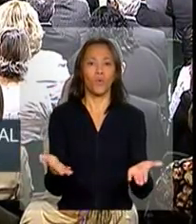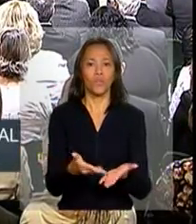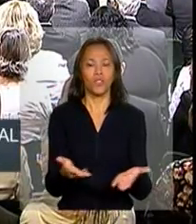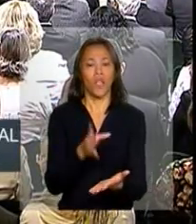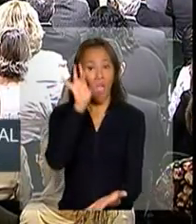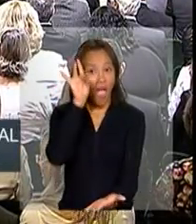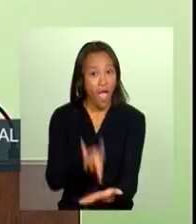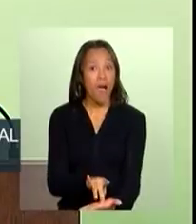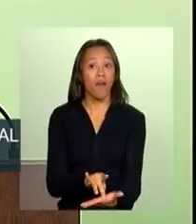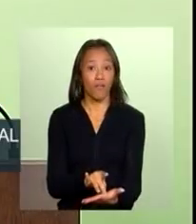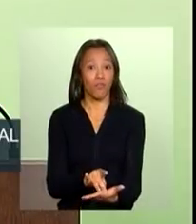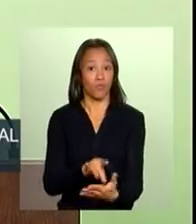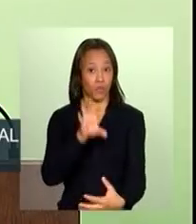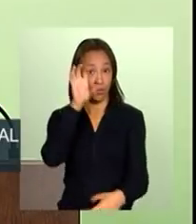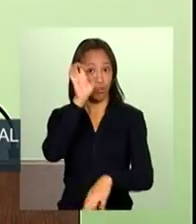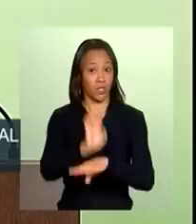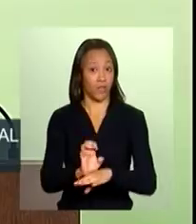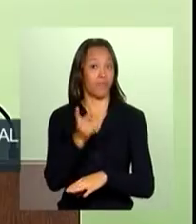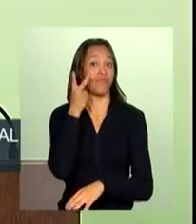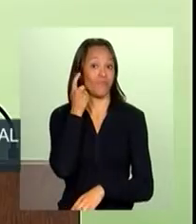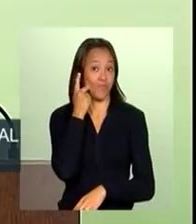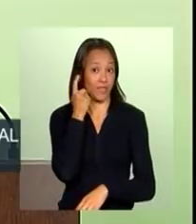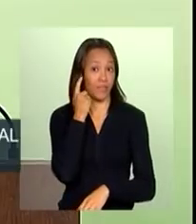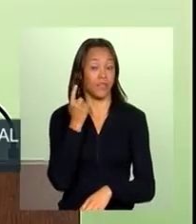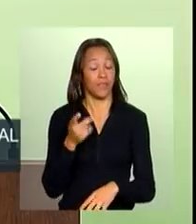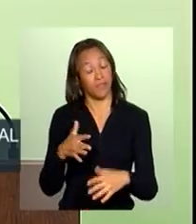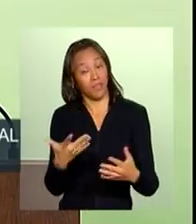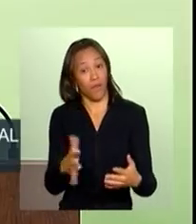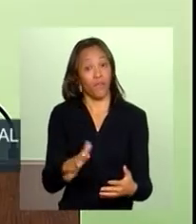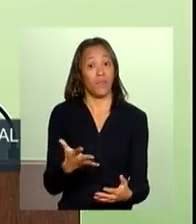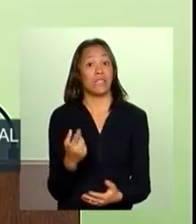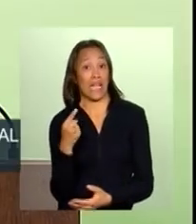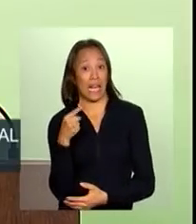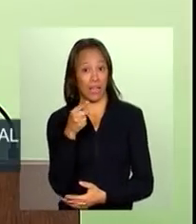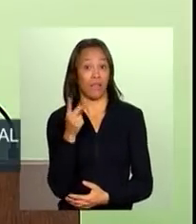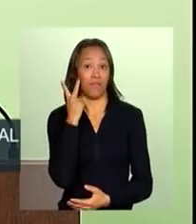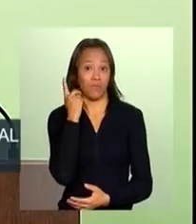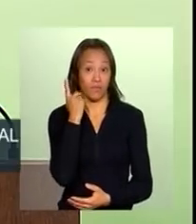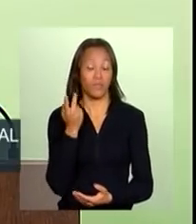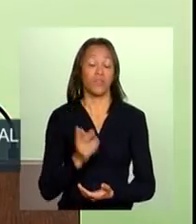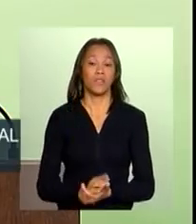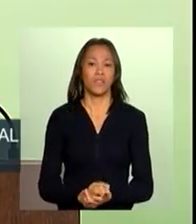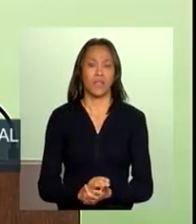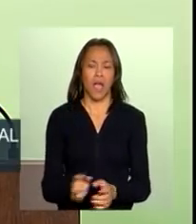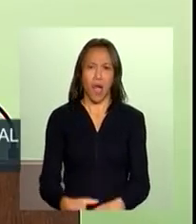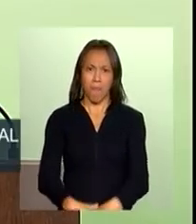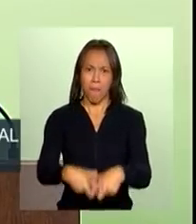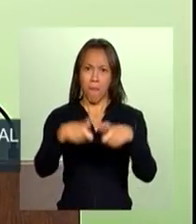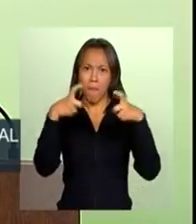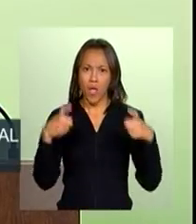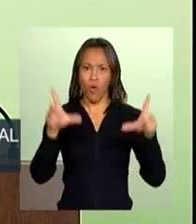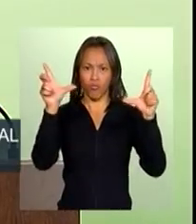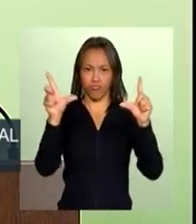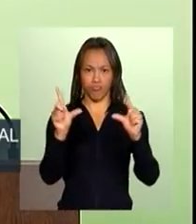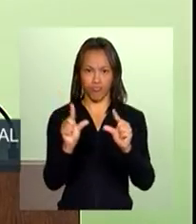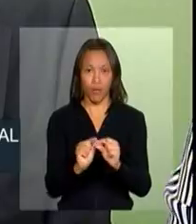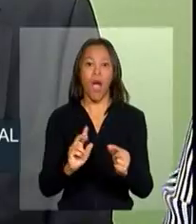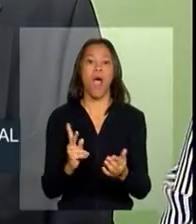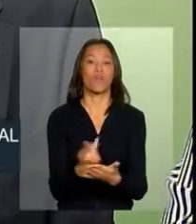realidade do estado do Ceará. talvez tenha sido lá que a maior redução